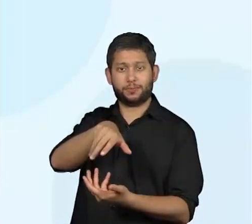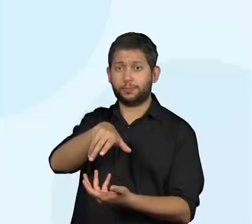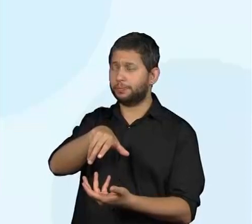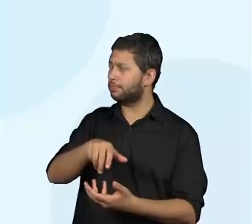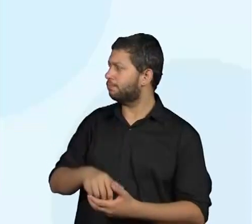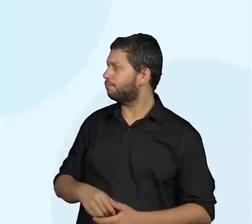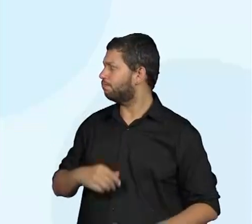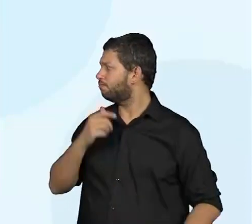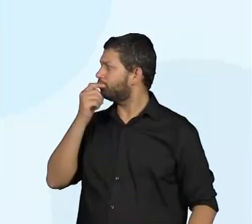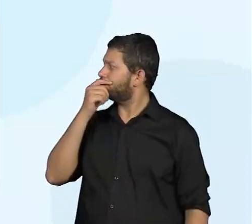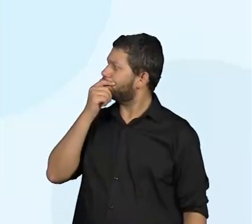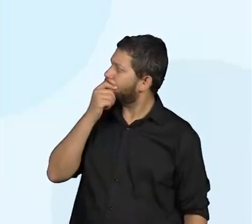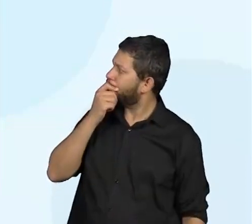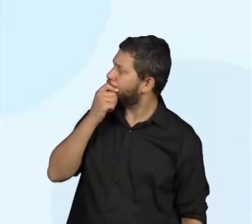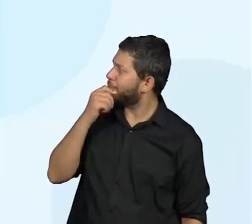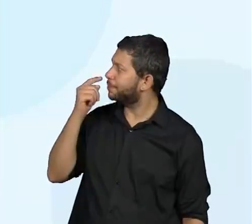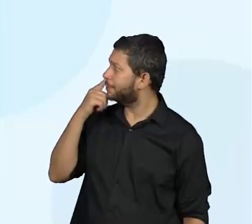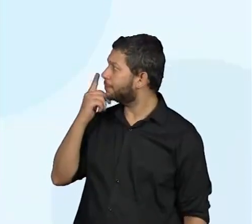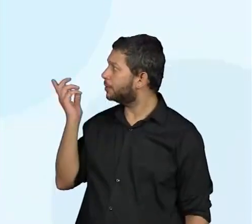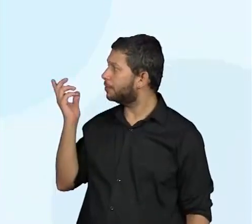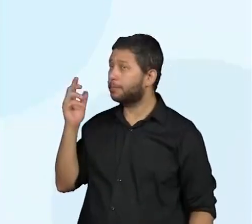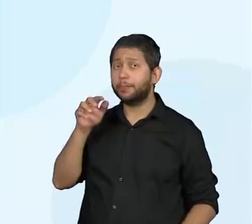já falamos que o globo terrestre aí,